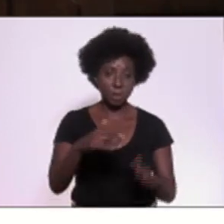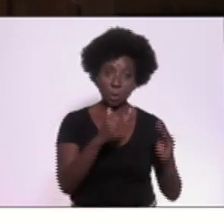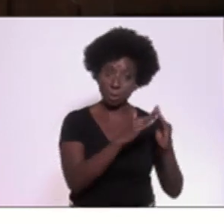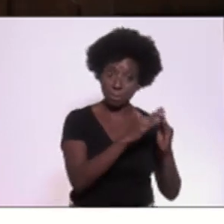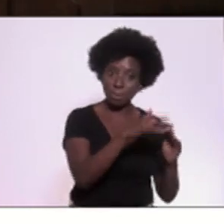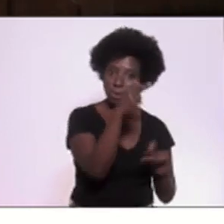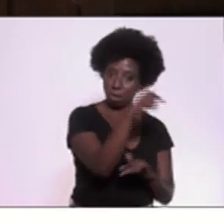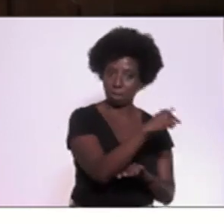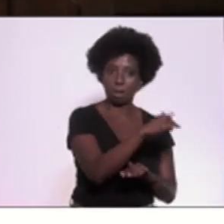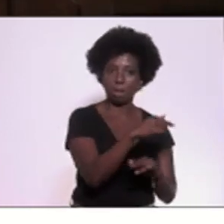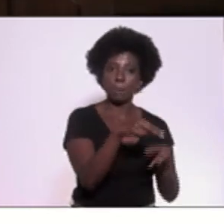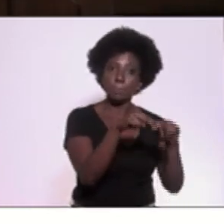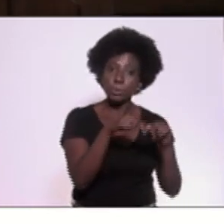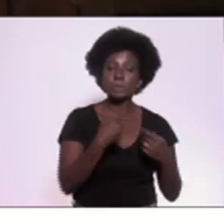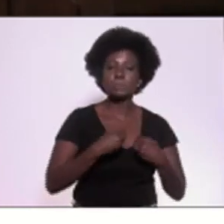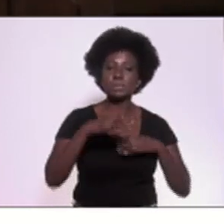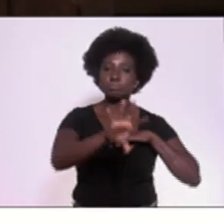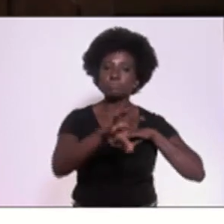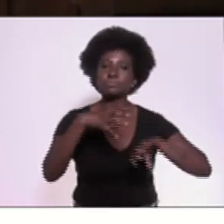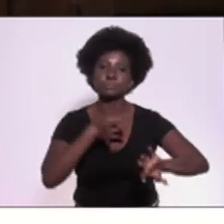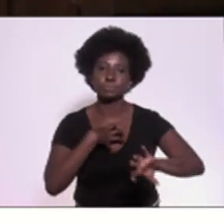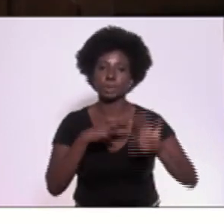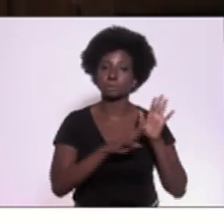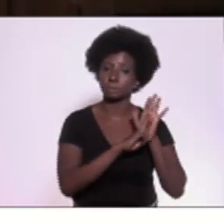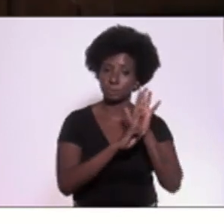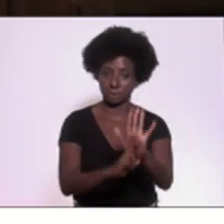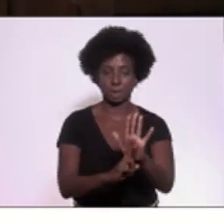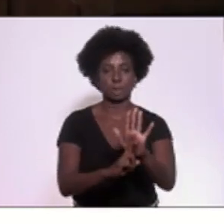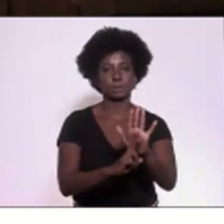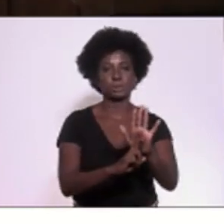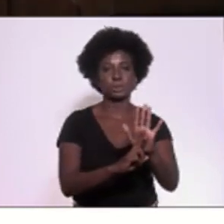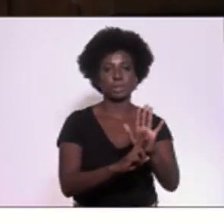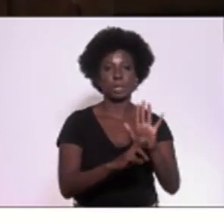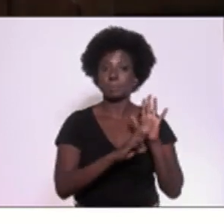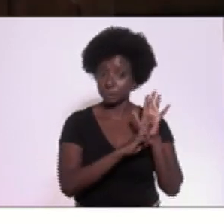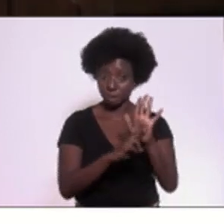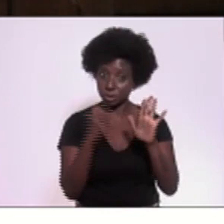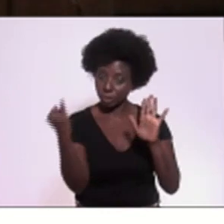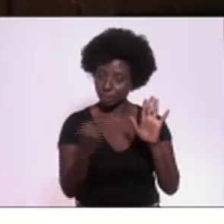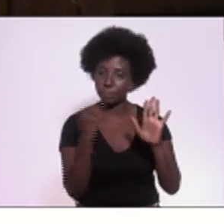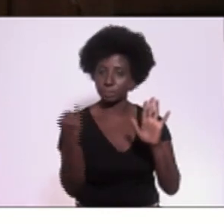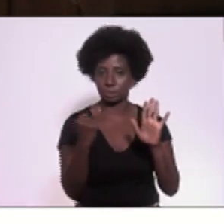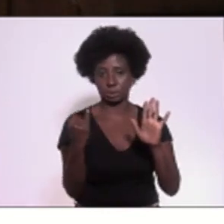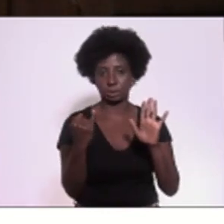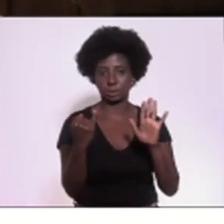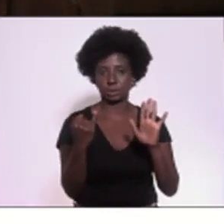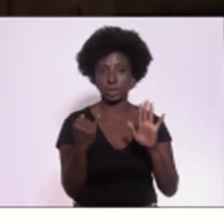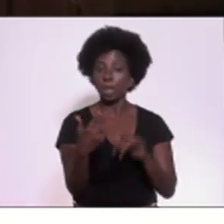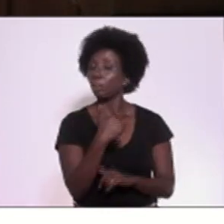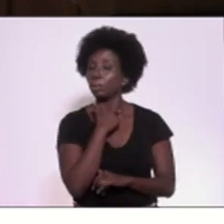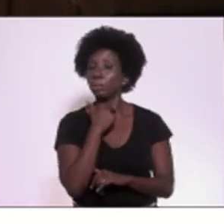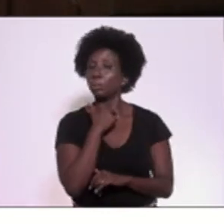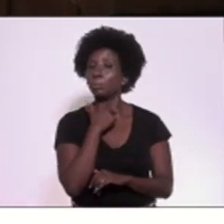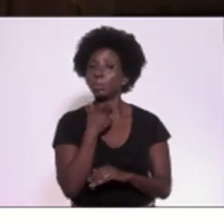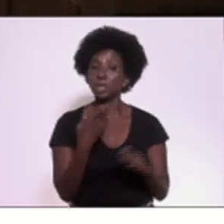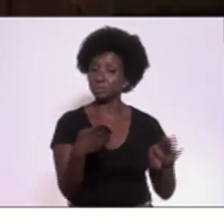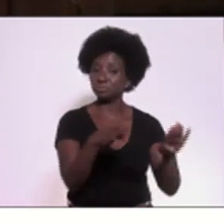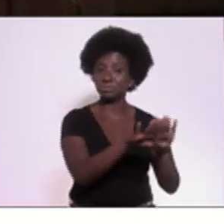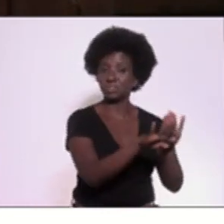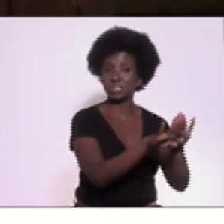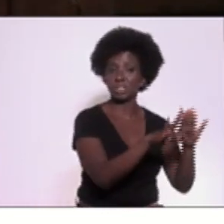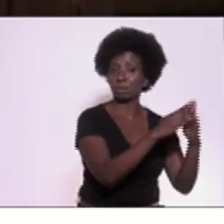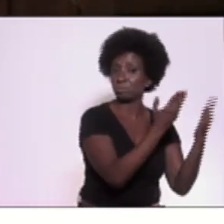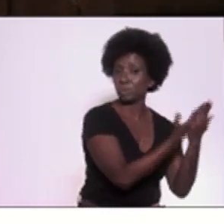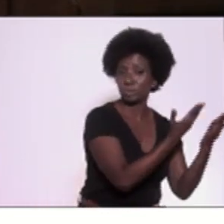a gente precisa de empatia, de representatividade. Representatividade é muito importante para isso. Não dá para a gente fechar uma escola para abrir um hospital